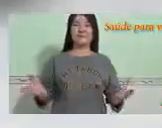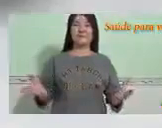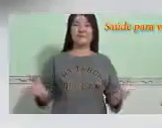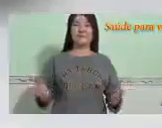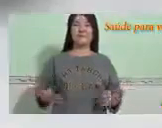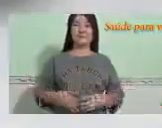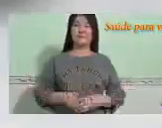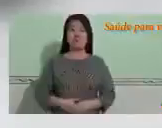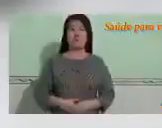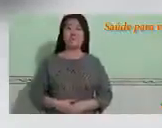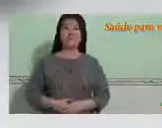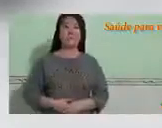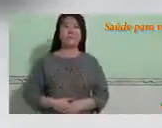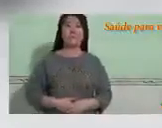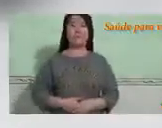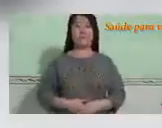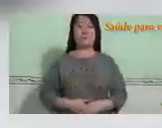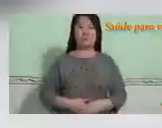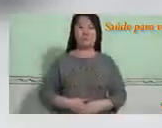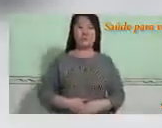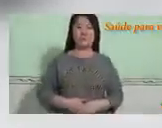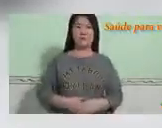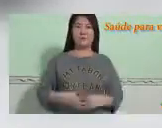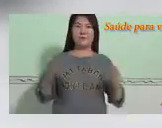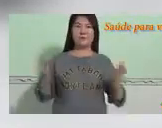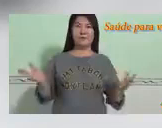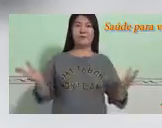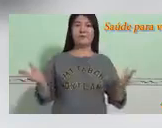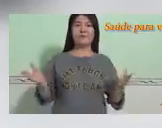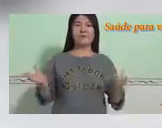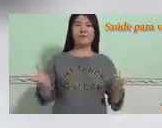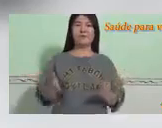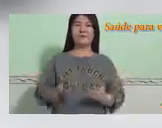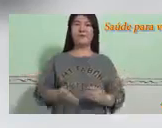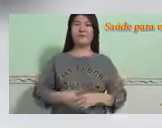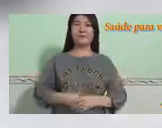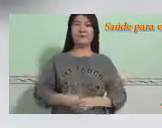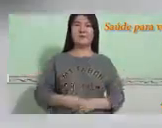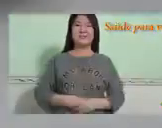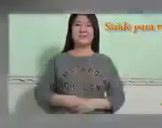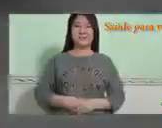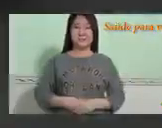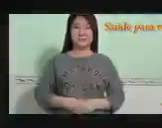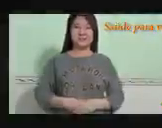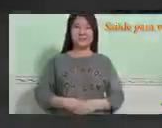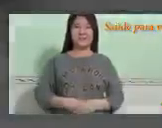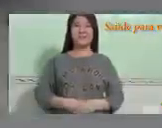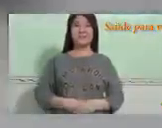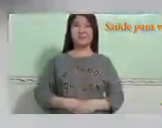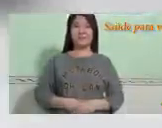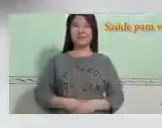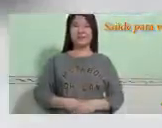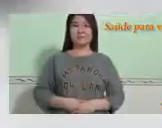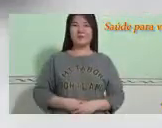a partir do momento que o aluno ter ou adquira tamanho ideal vírgula 11 equipamentos cirúrgicos também são introduzidos e